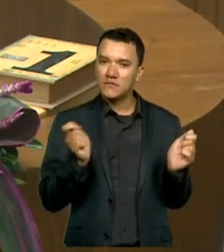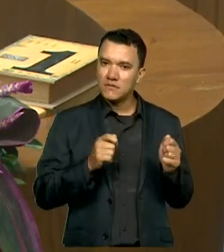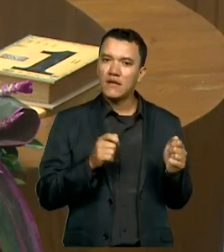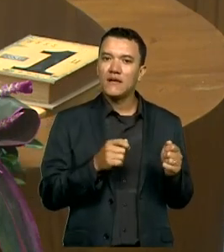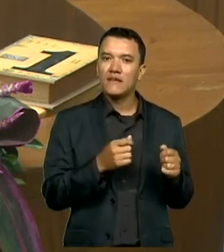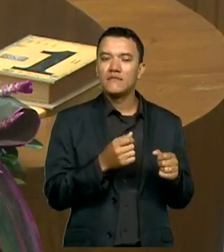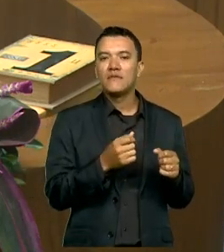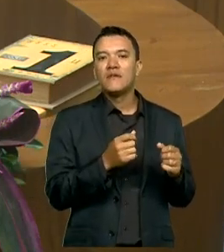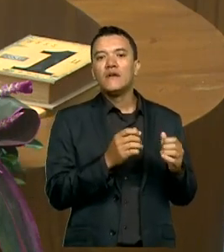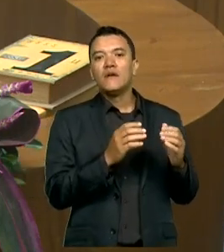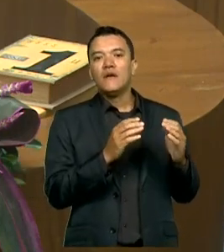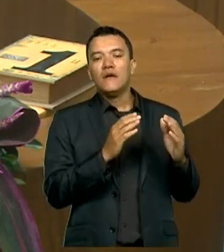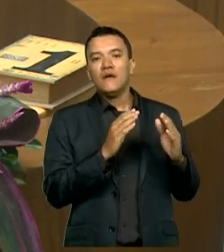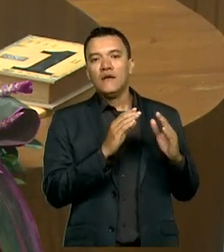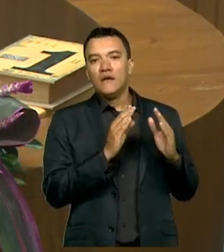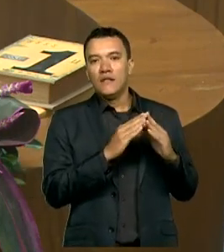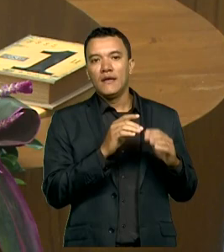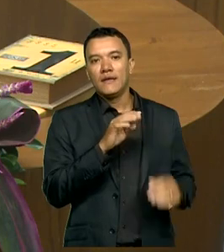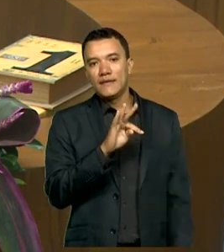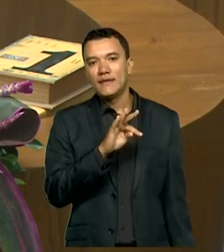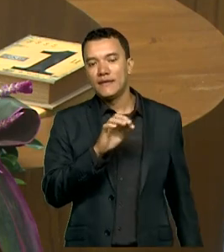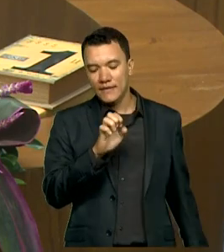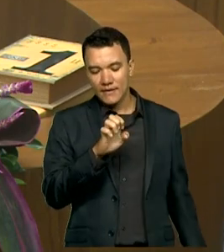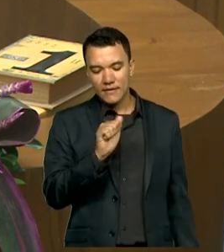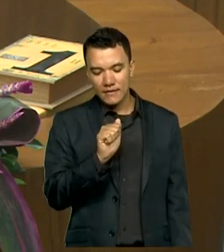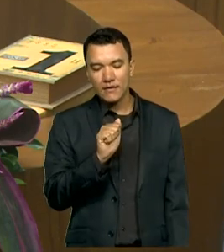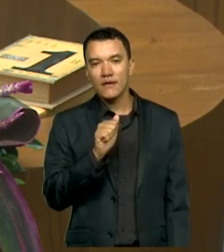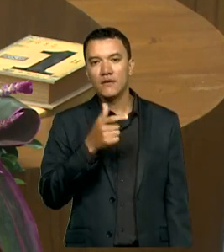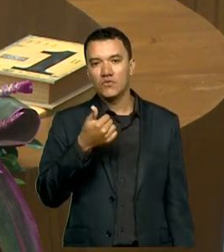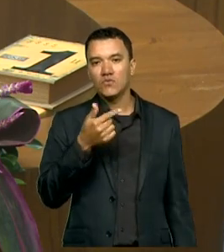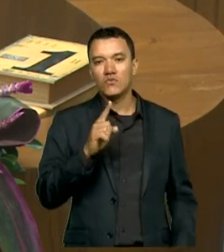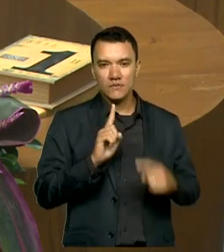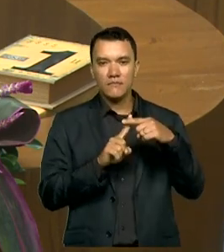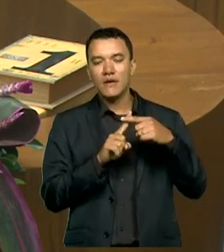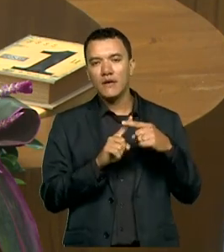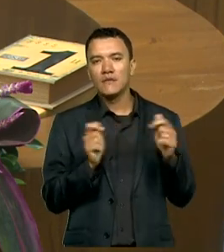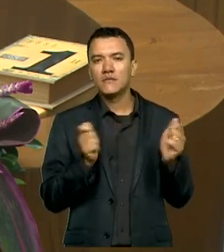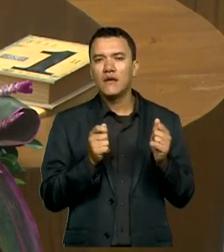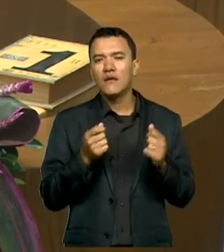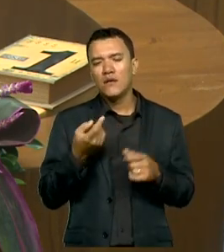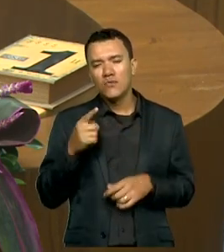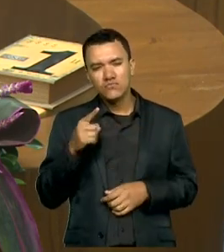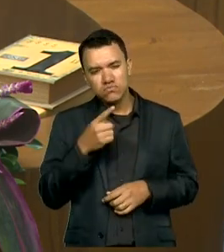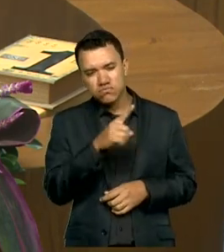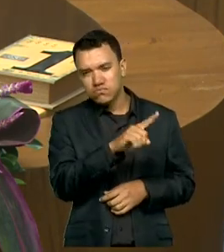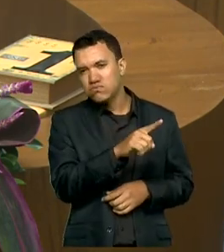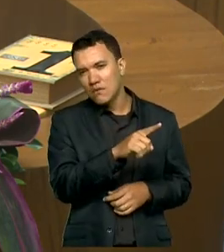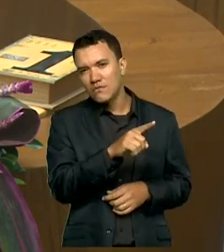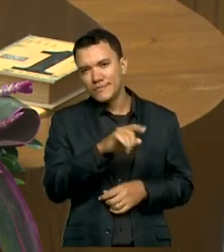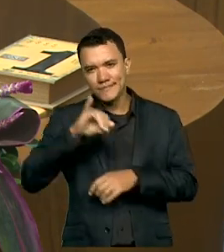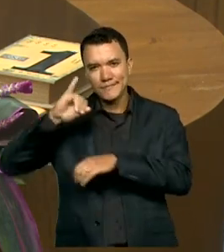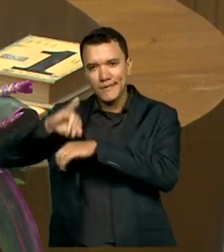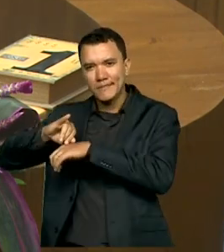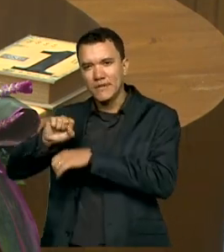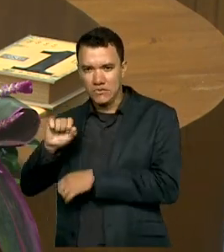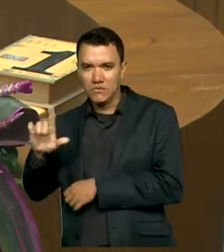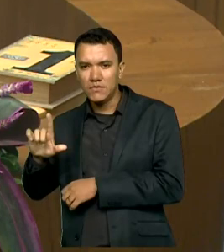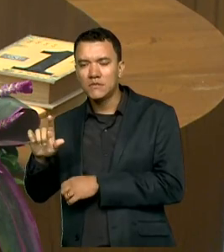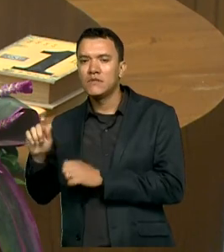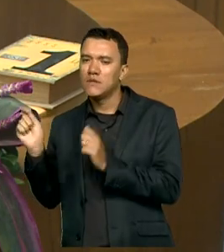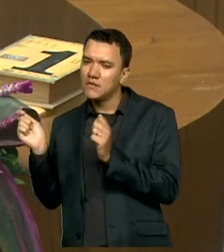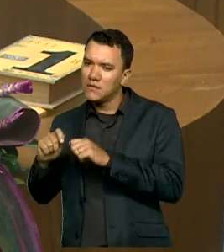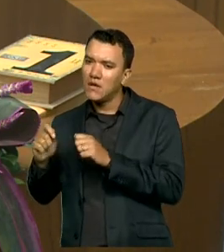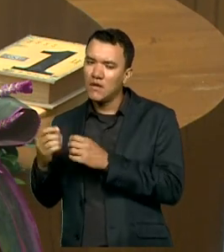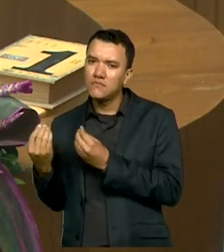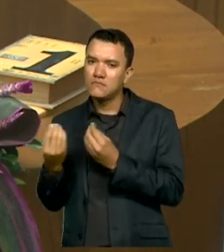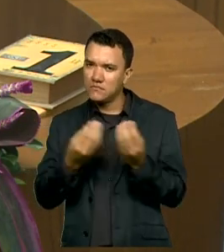vocês, é a região mais distante de nossa capital e que merece, com certeza, ser contemplada, não